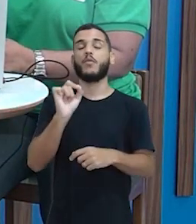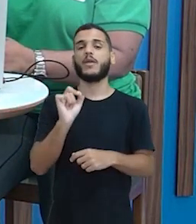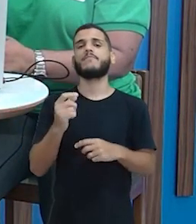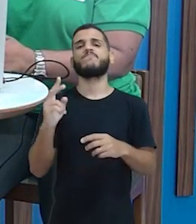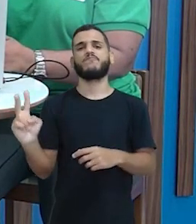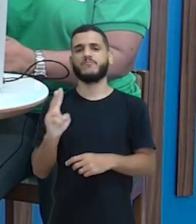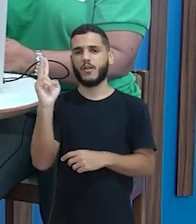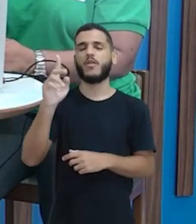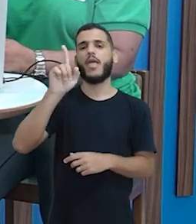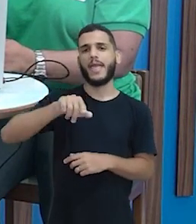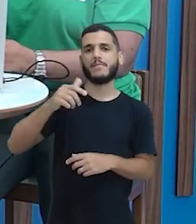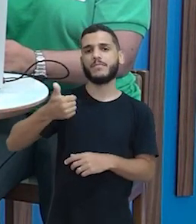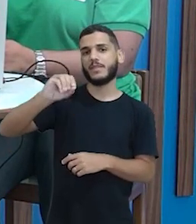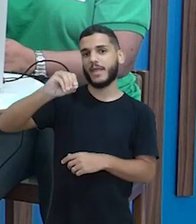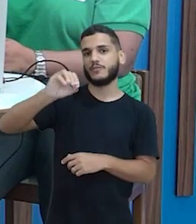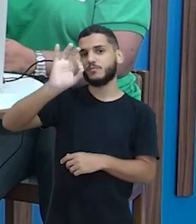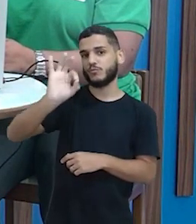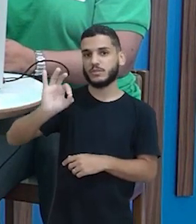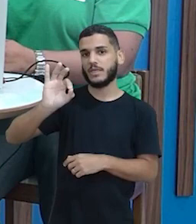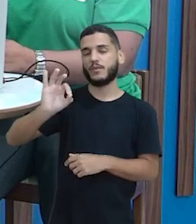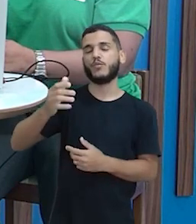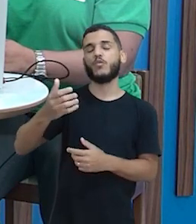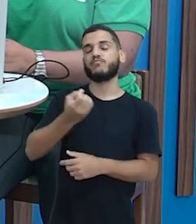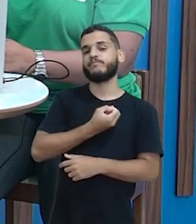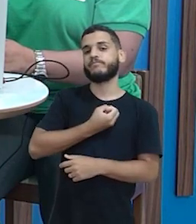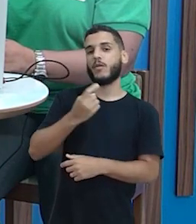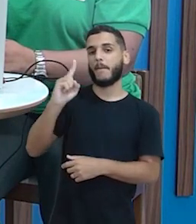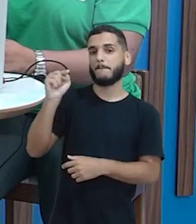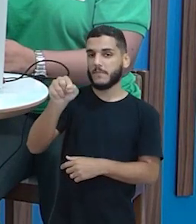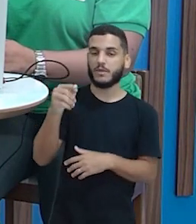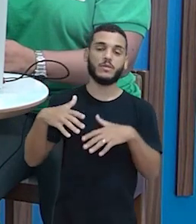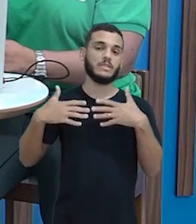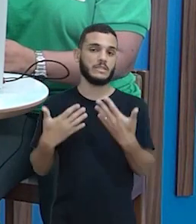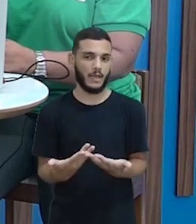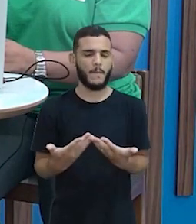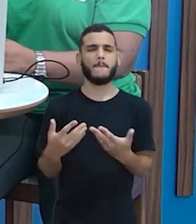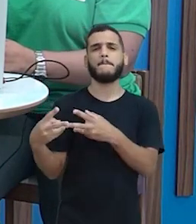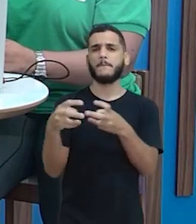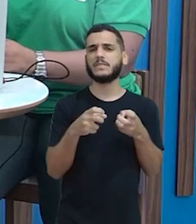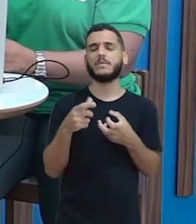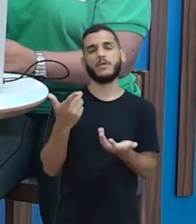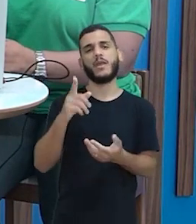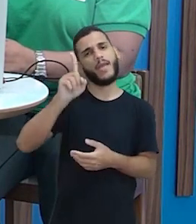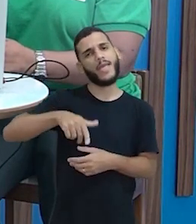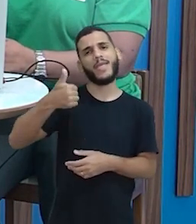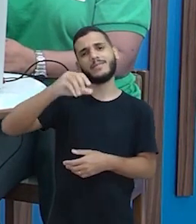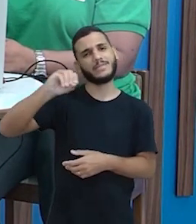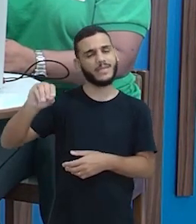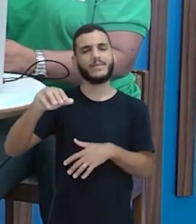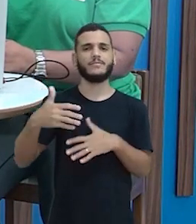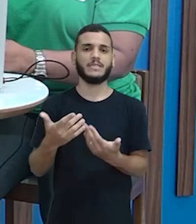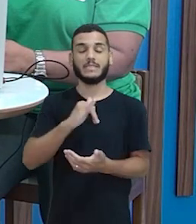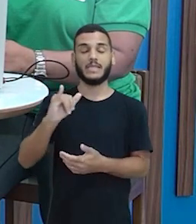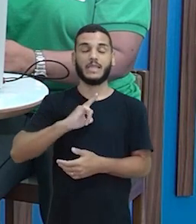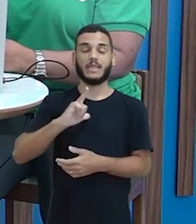E aí disse que era 10% de 1000 então você que está em casa perceba 10% de 1000 São 100 né E se